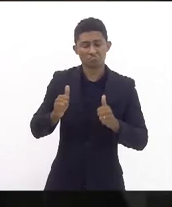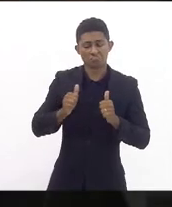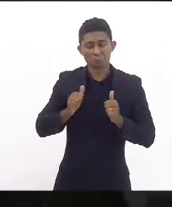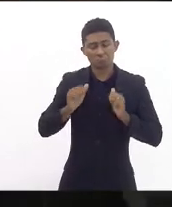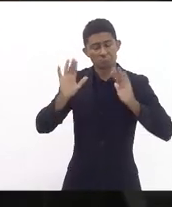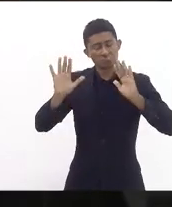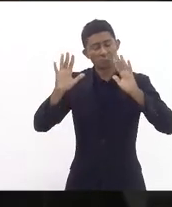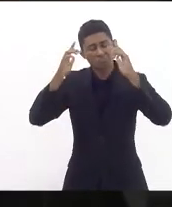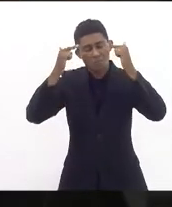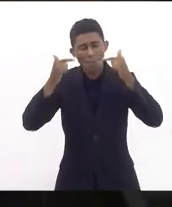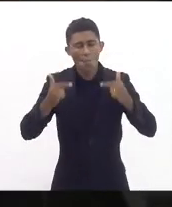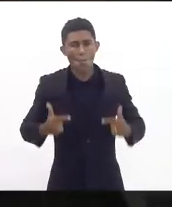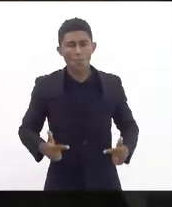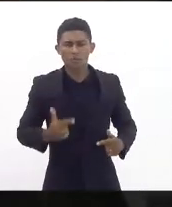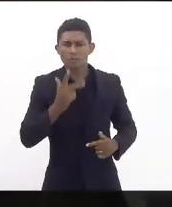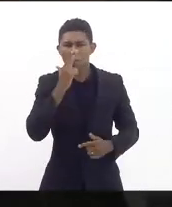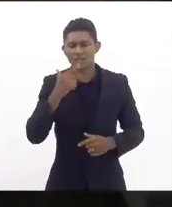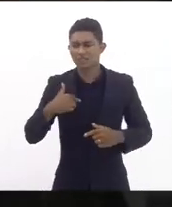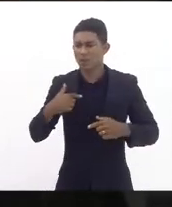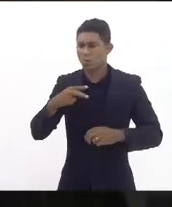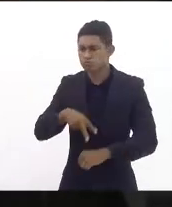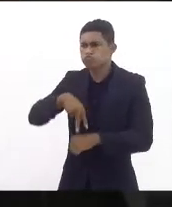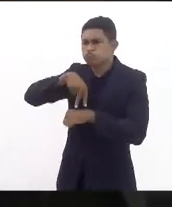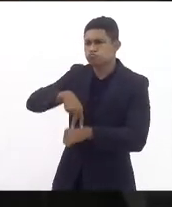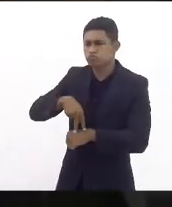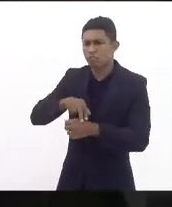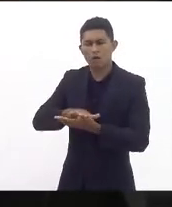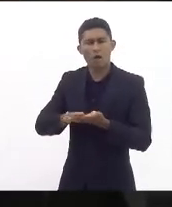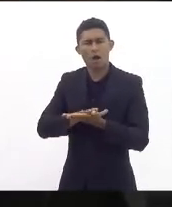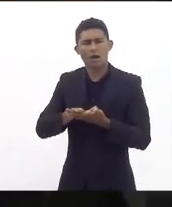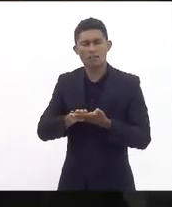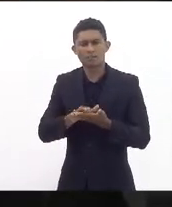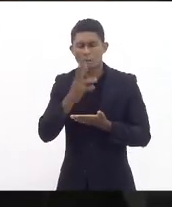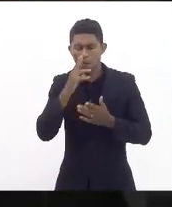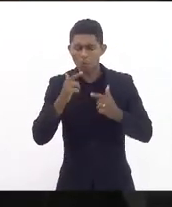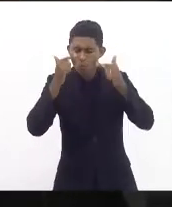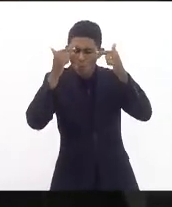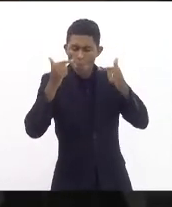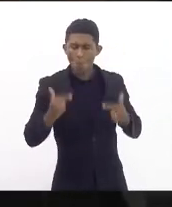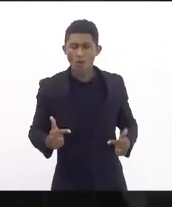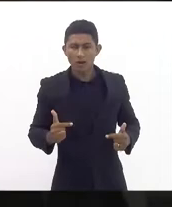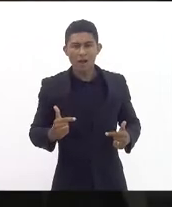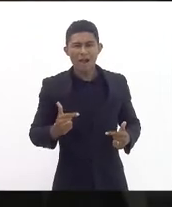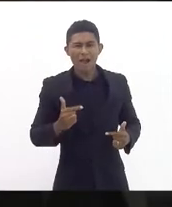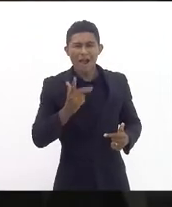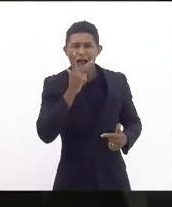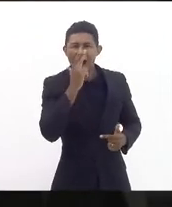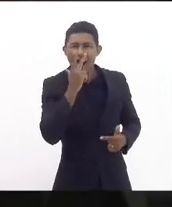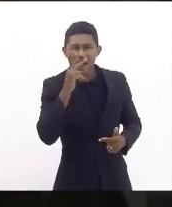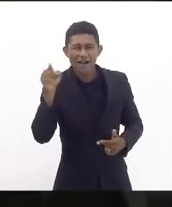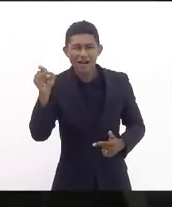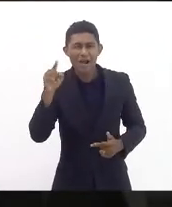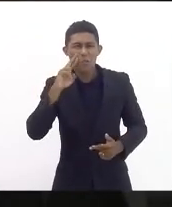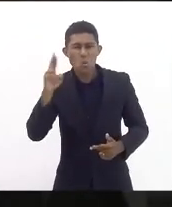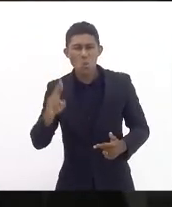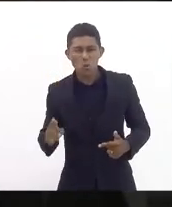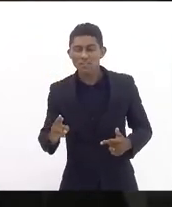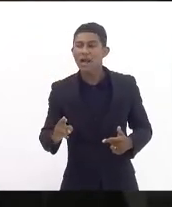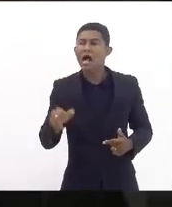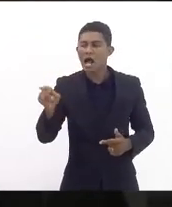não se posicionar é tá do lado do invasor e recente votação